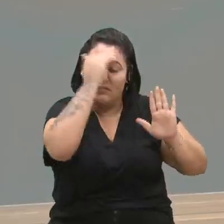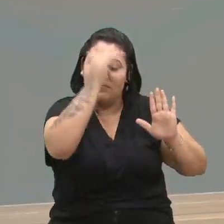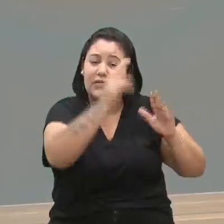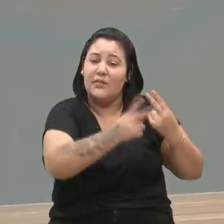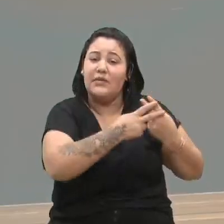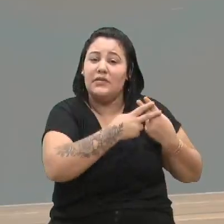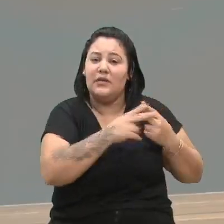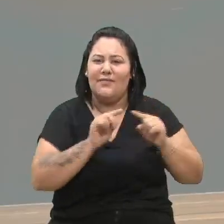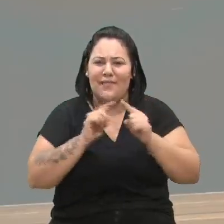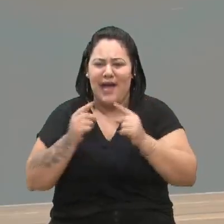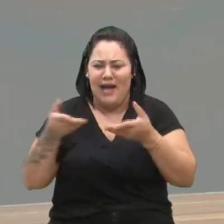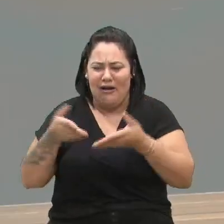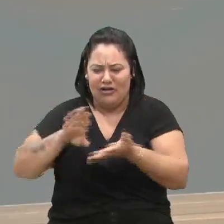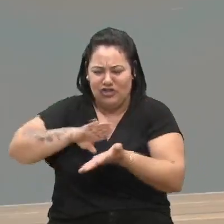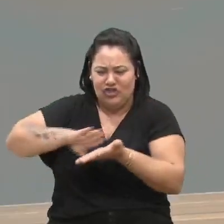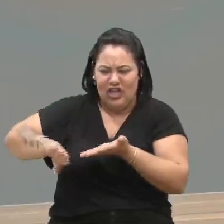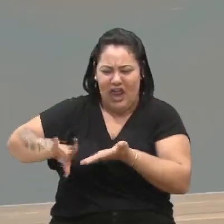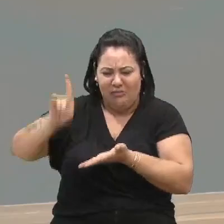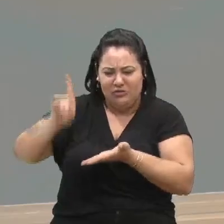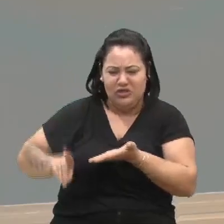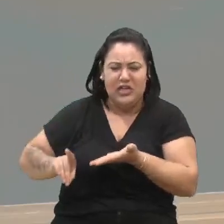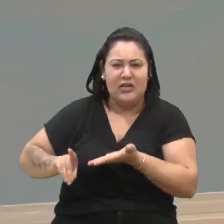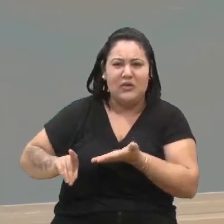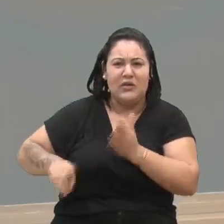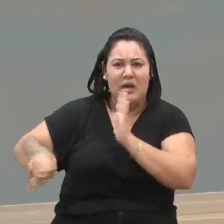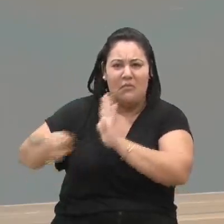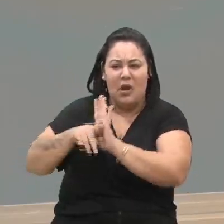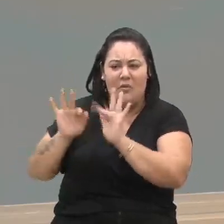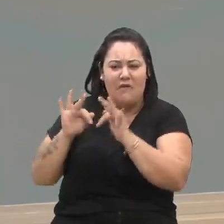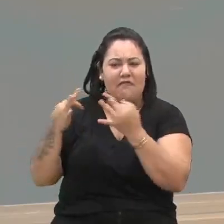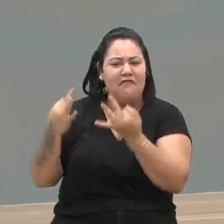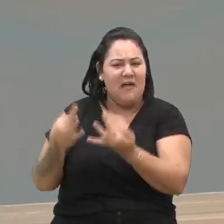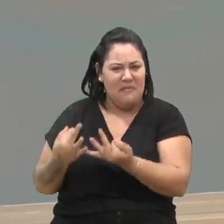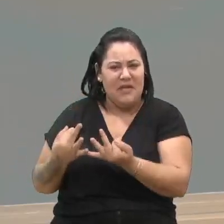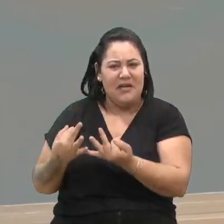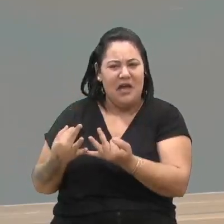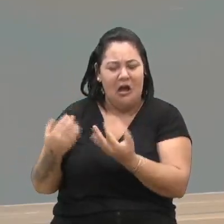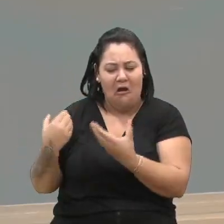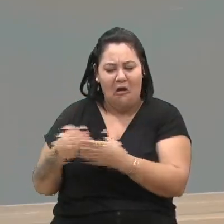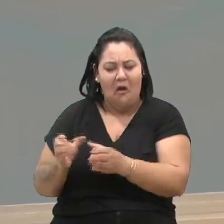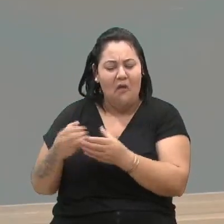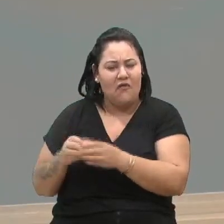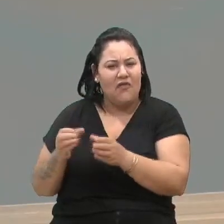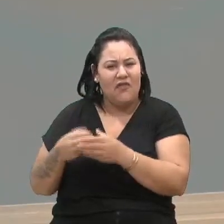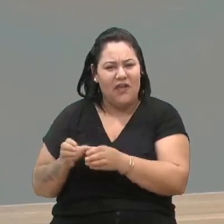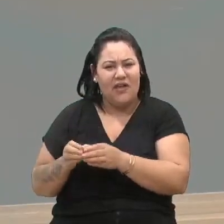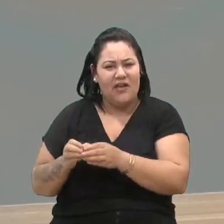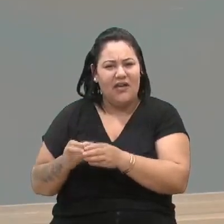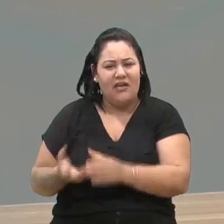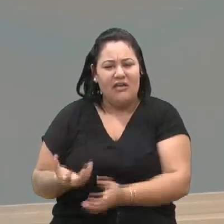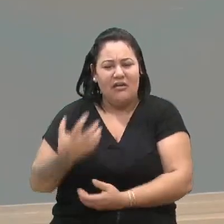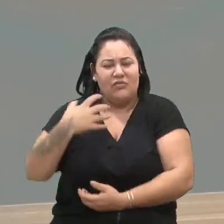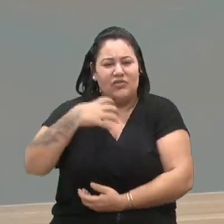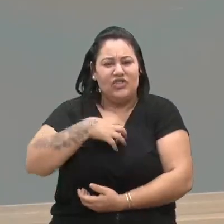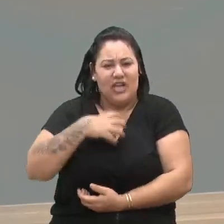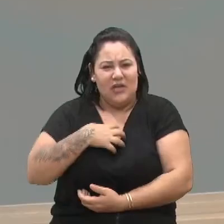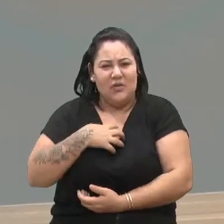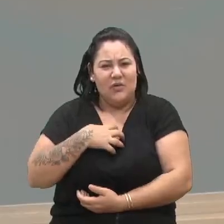Agora, tirar um direito da própria família conviver, que é uma das formas previstas